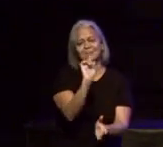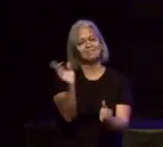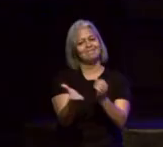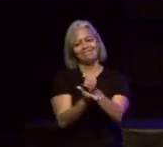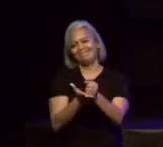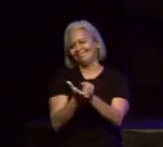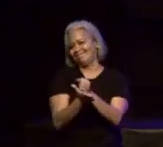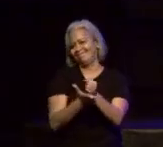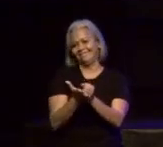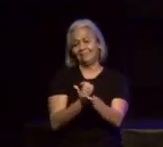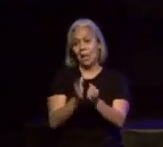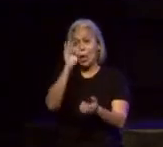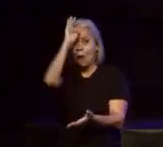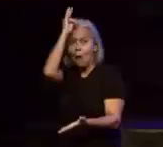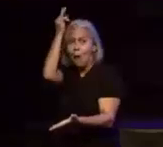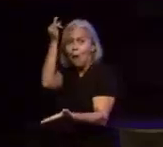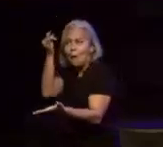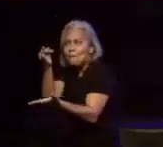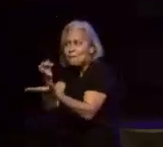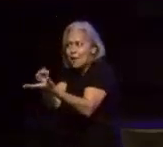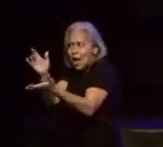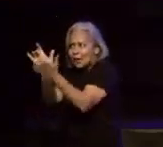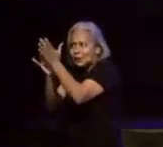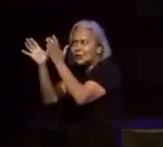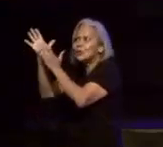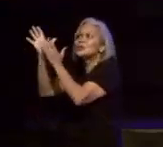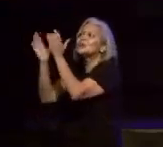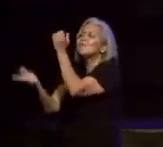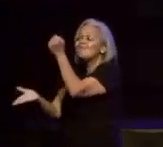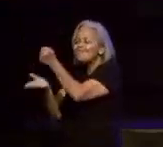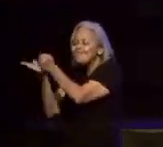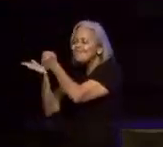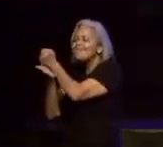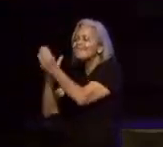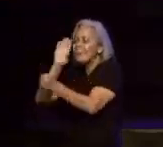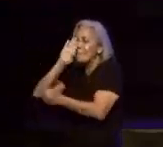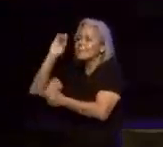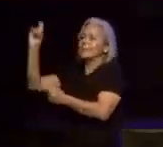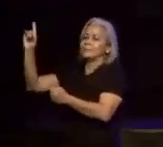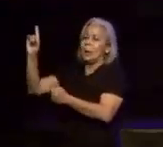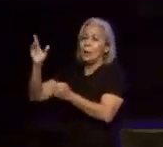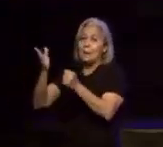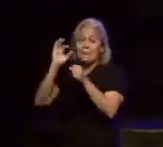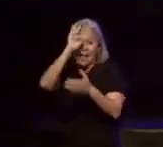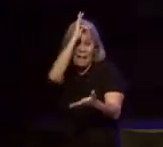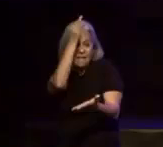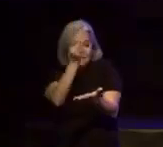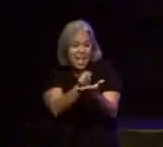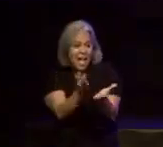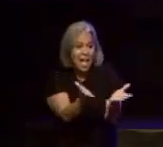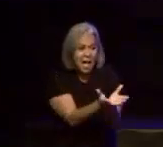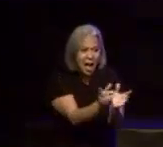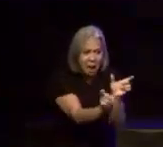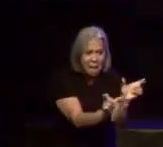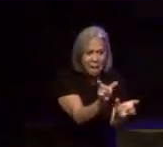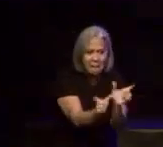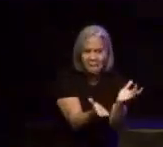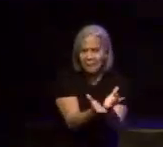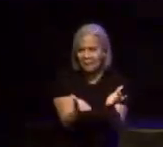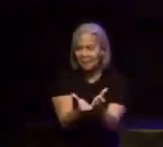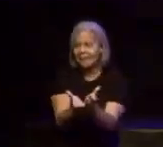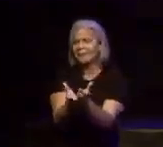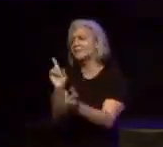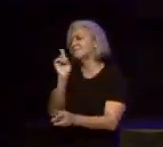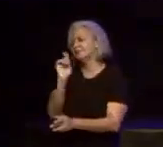importante, deveria acontecer. Nós precisaríamos, deveríamos poder confiar nos seguidores de